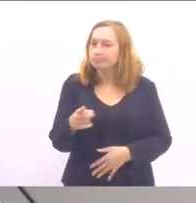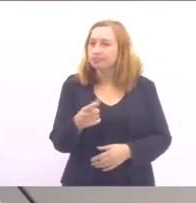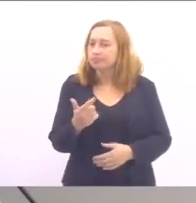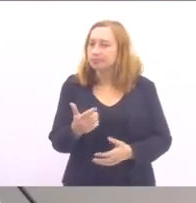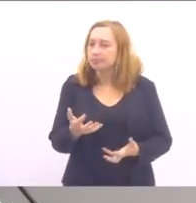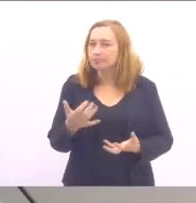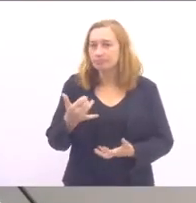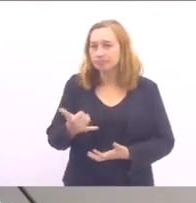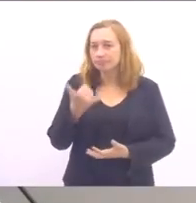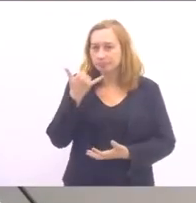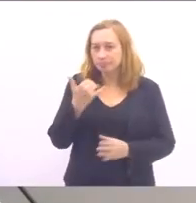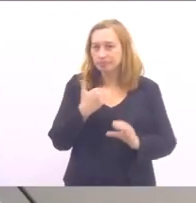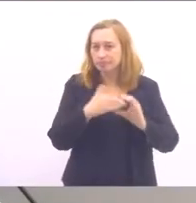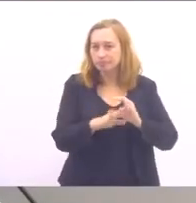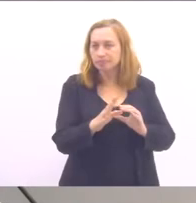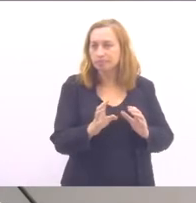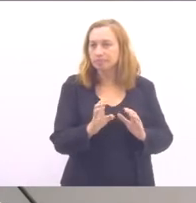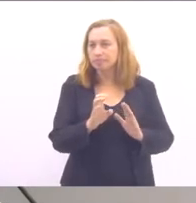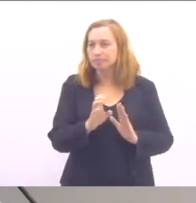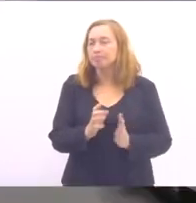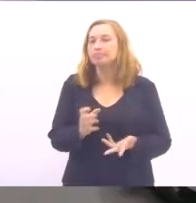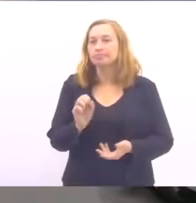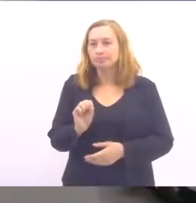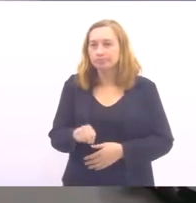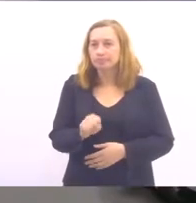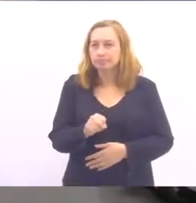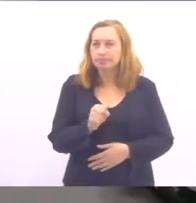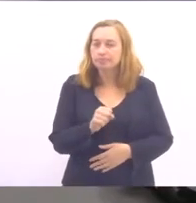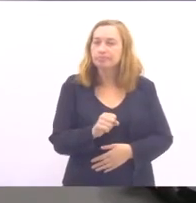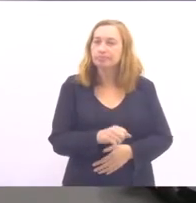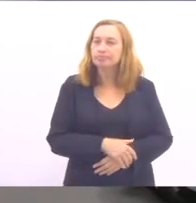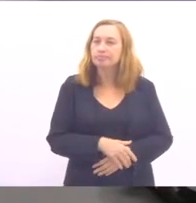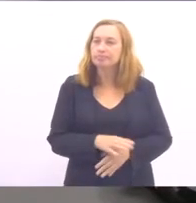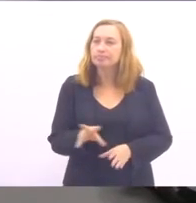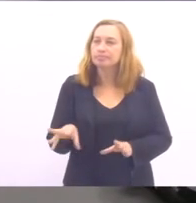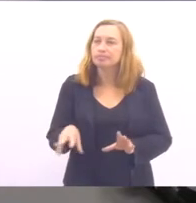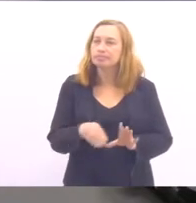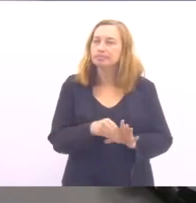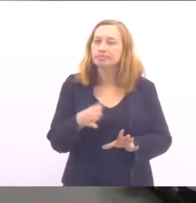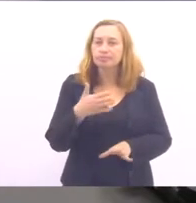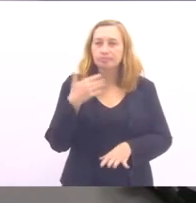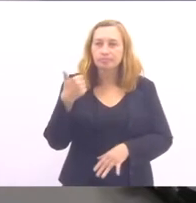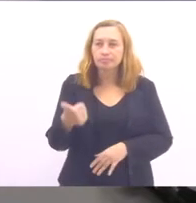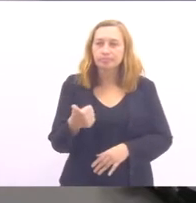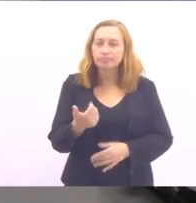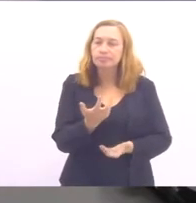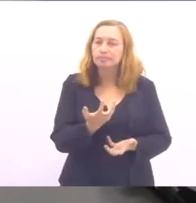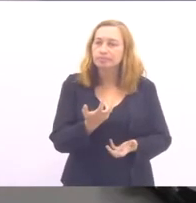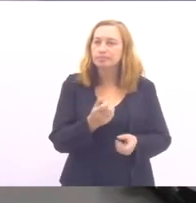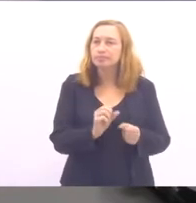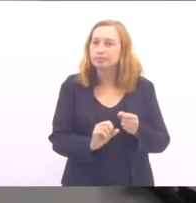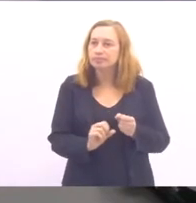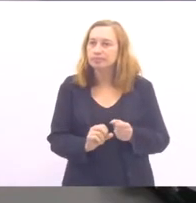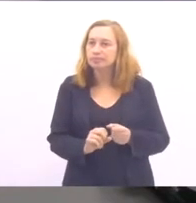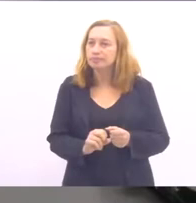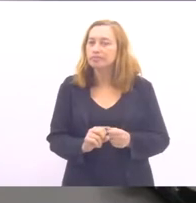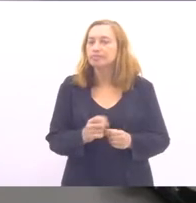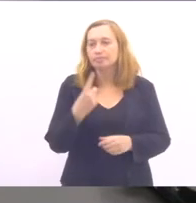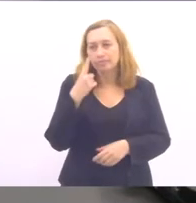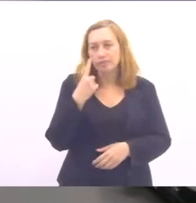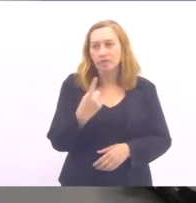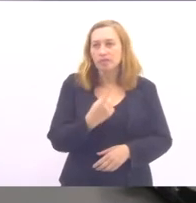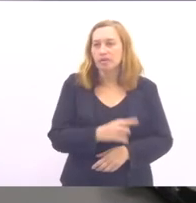ligar, mandar e-mail claro, e claro. Tal? Claro, claro. Inclusive, dentro das melhorias que a gente quer fazer, a gente